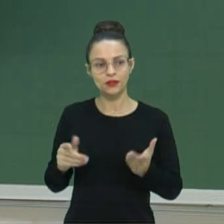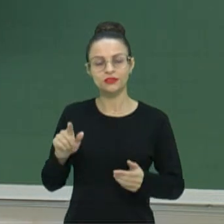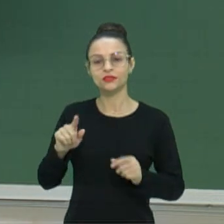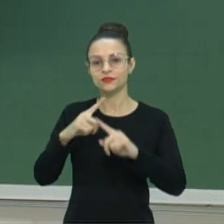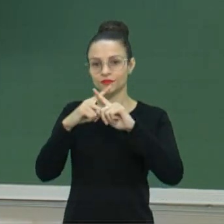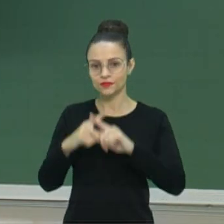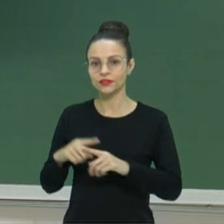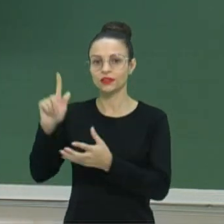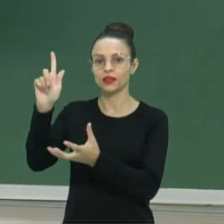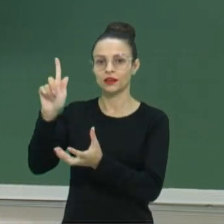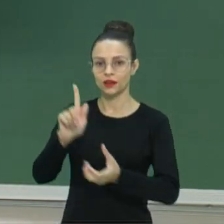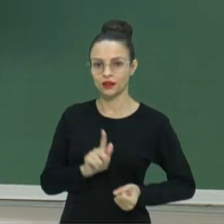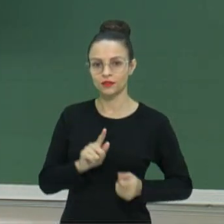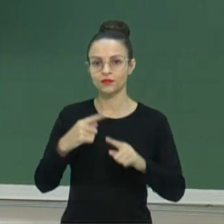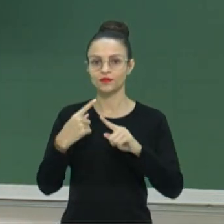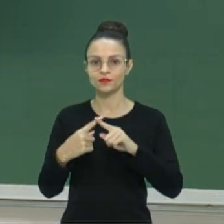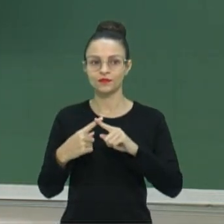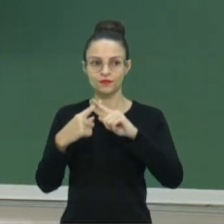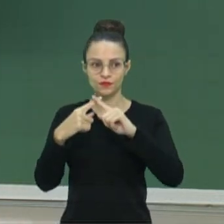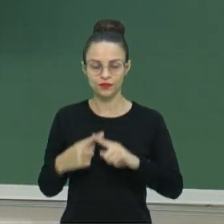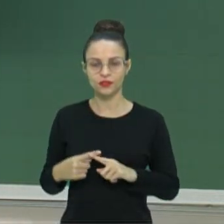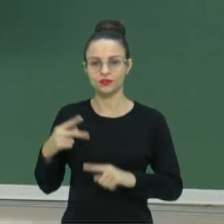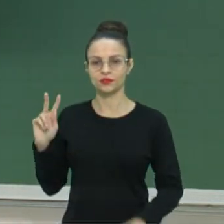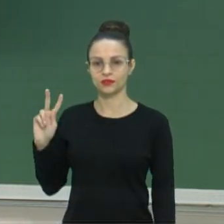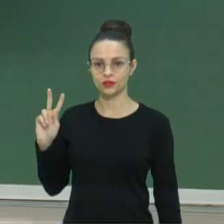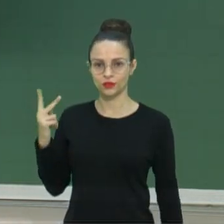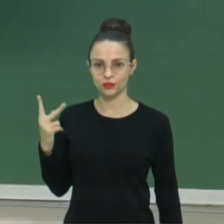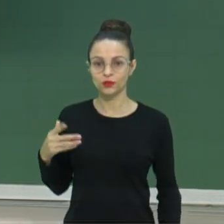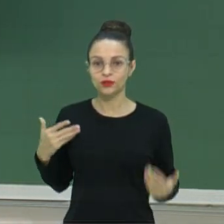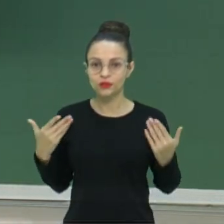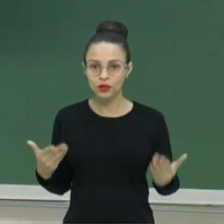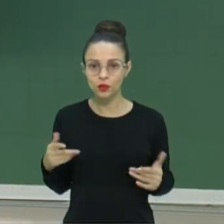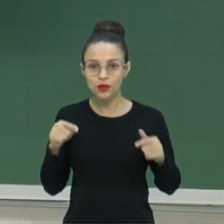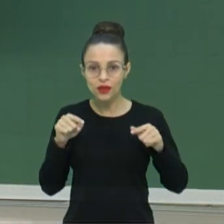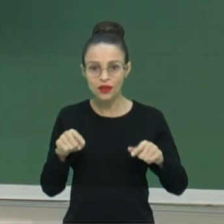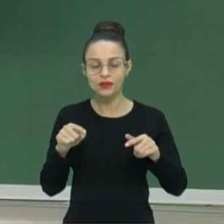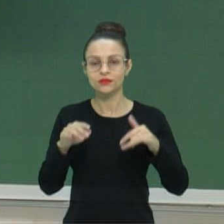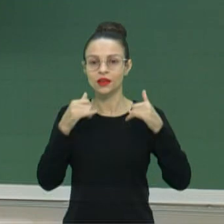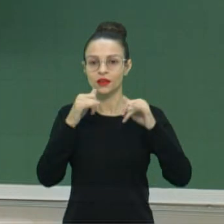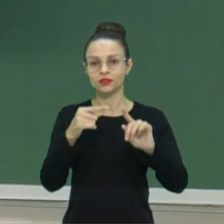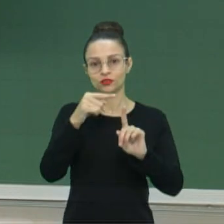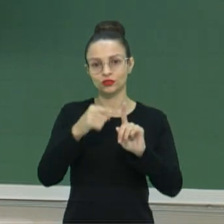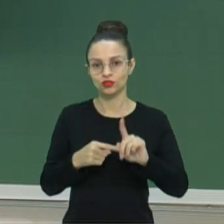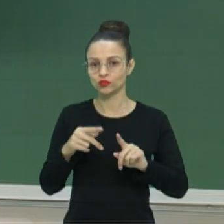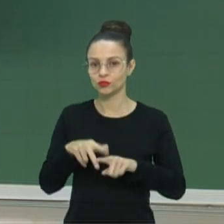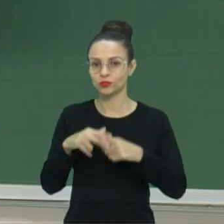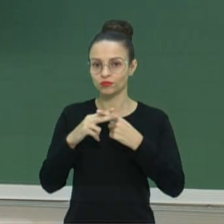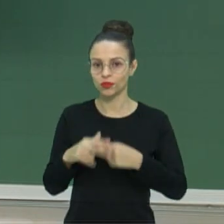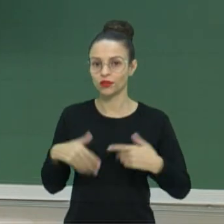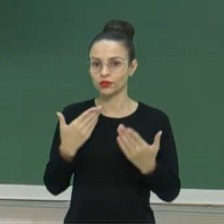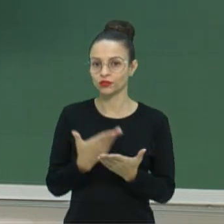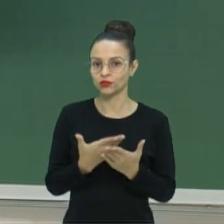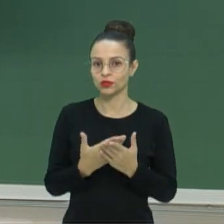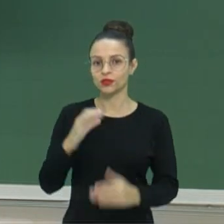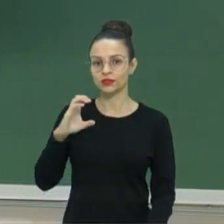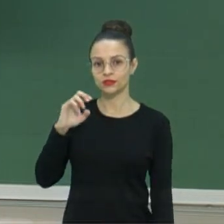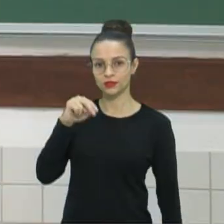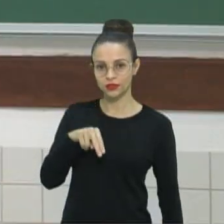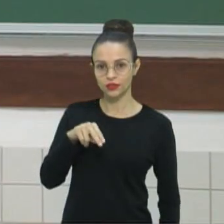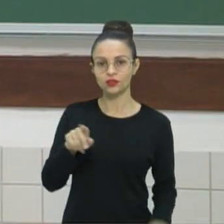altura. Beleza? Essas são as energias mecânicas que nós vamos estudar. A energia